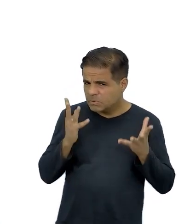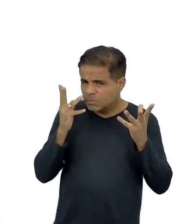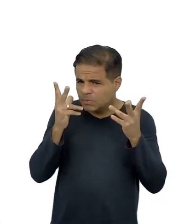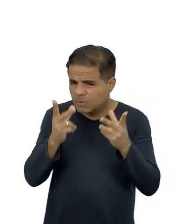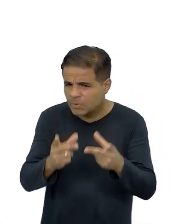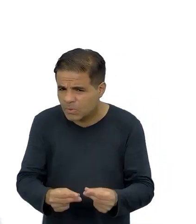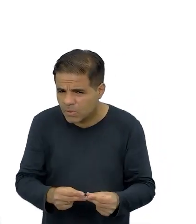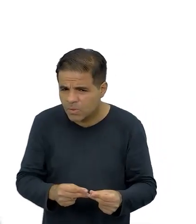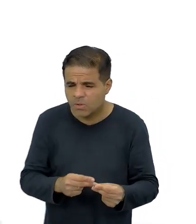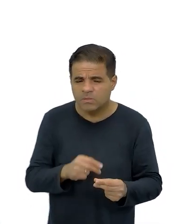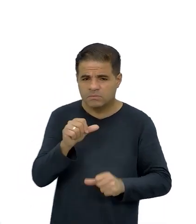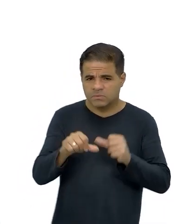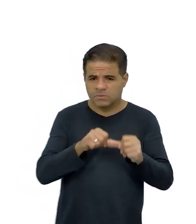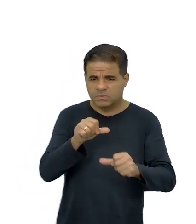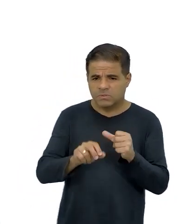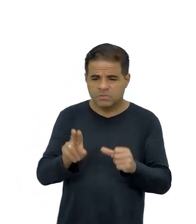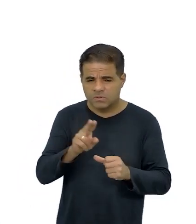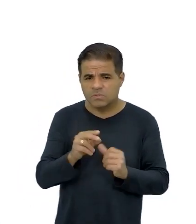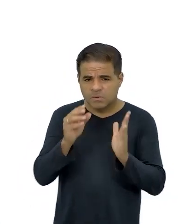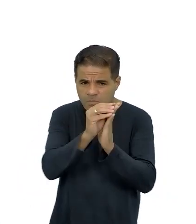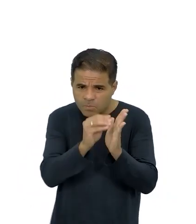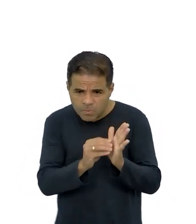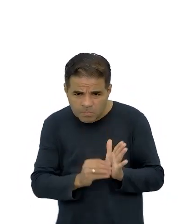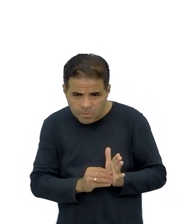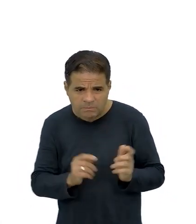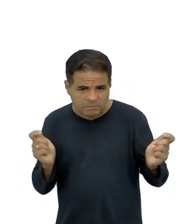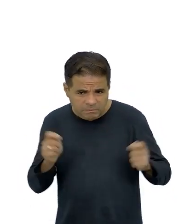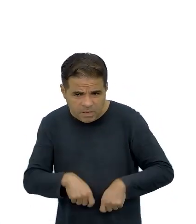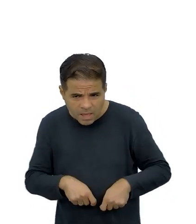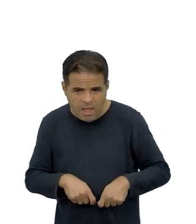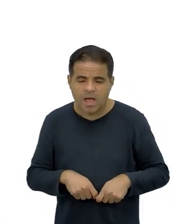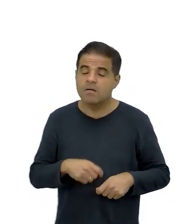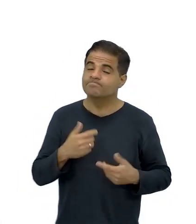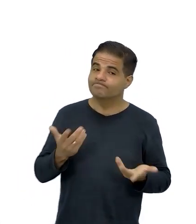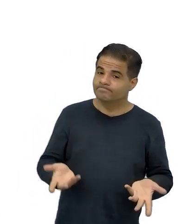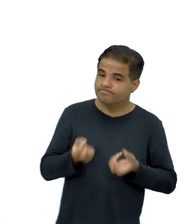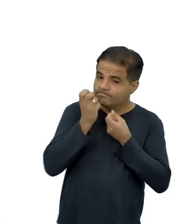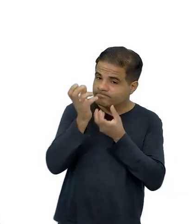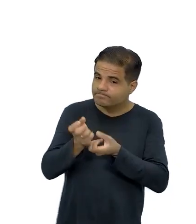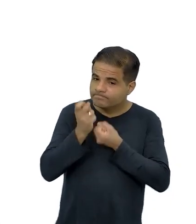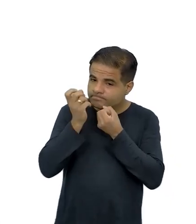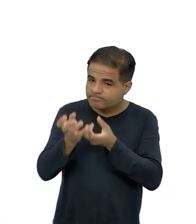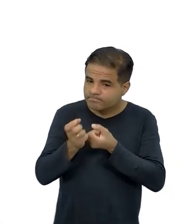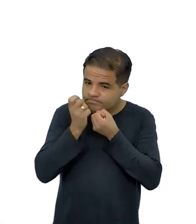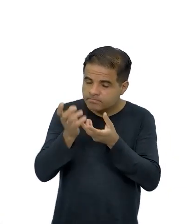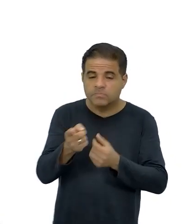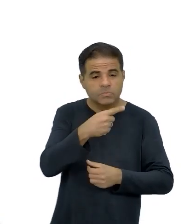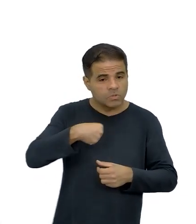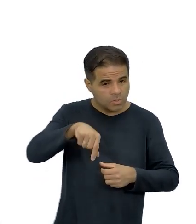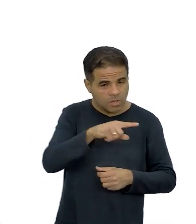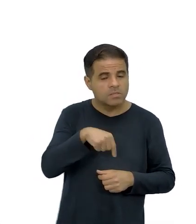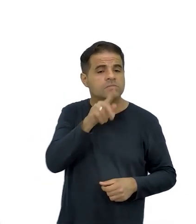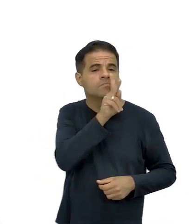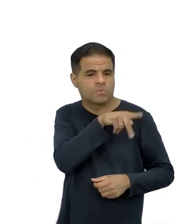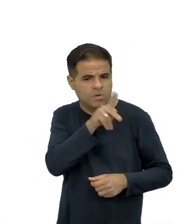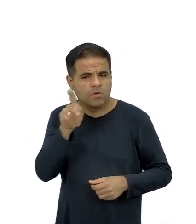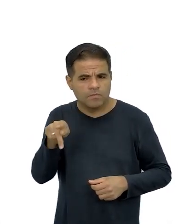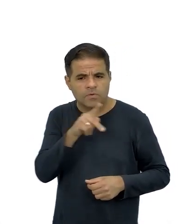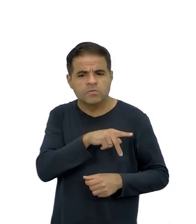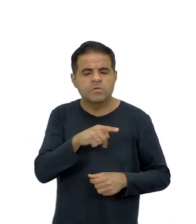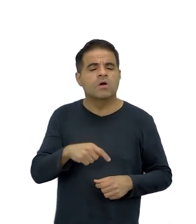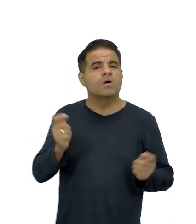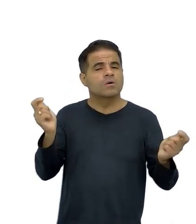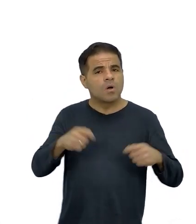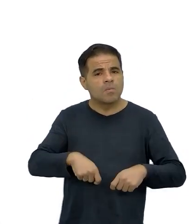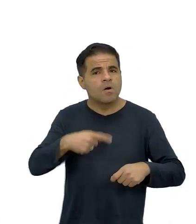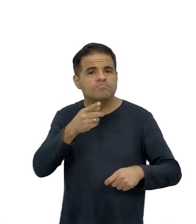estudantes usarão esses indícios para pontuar? Isso também é um dado que nós, professores, para que nós,